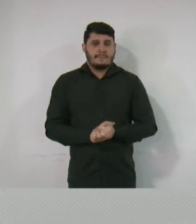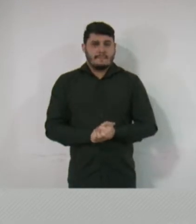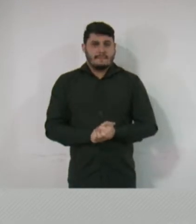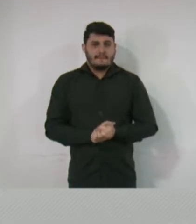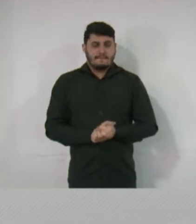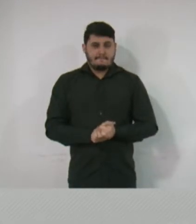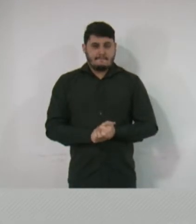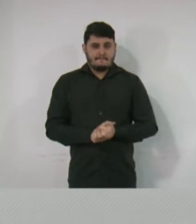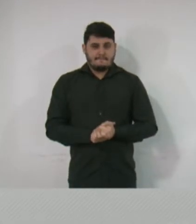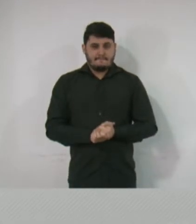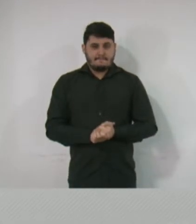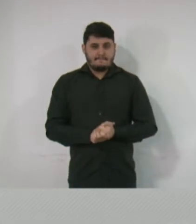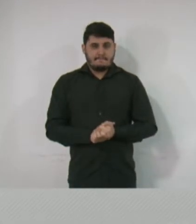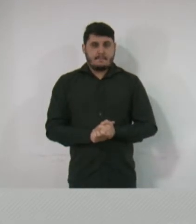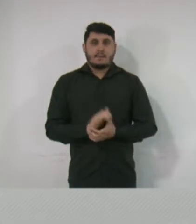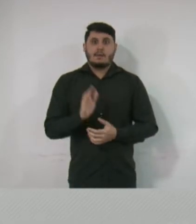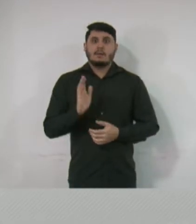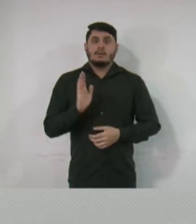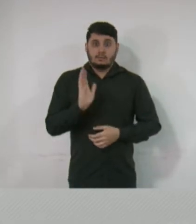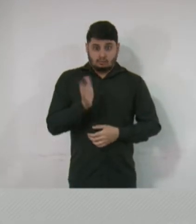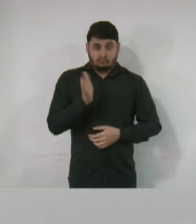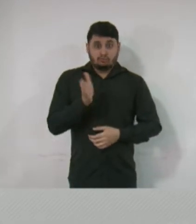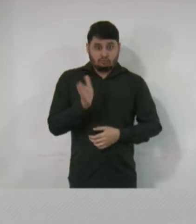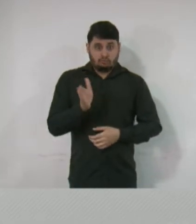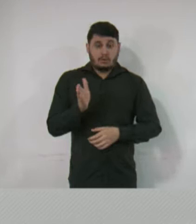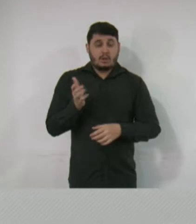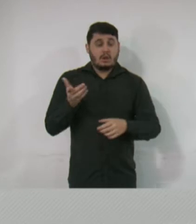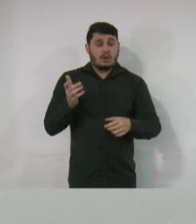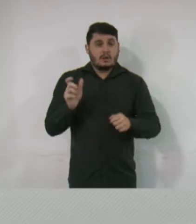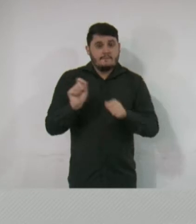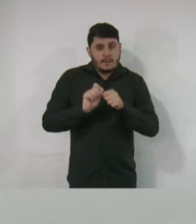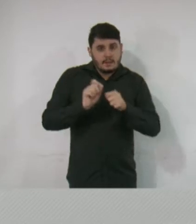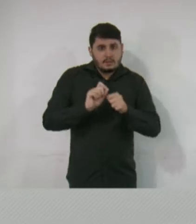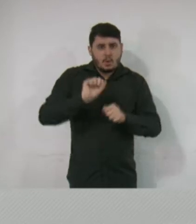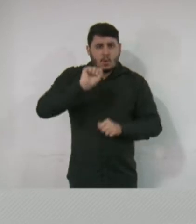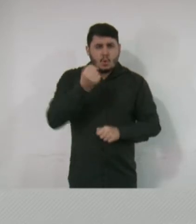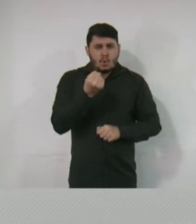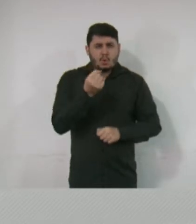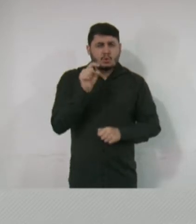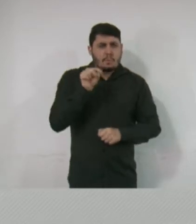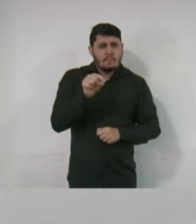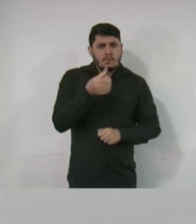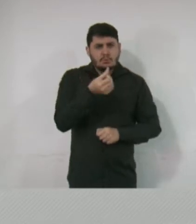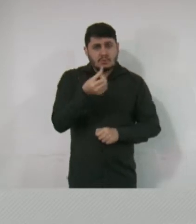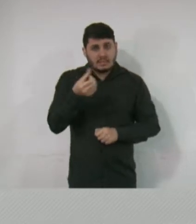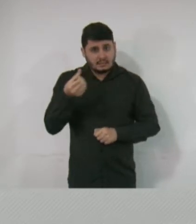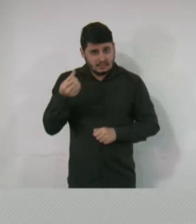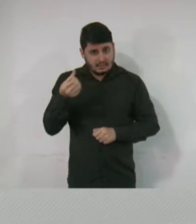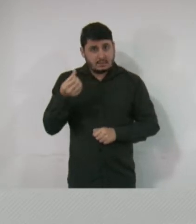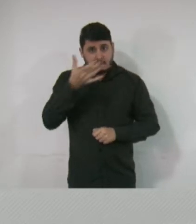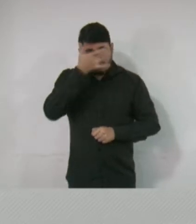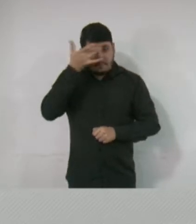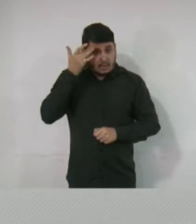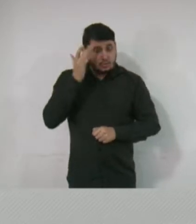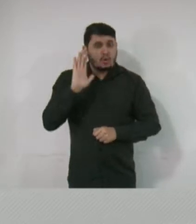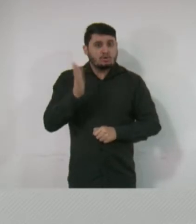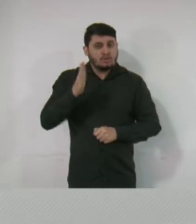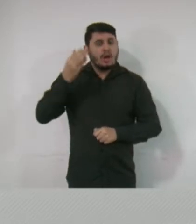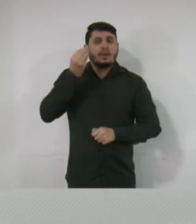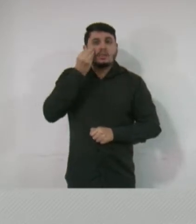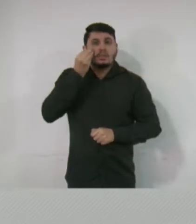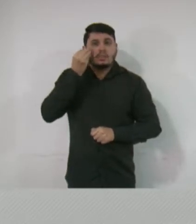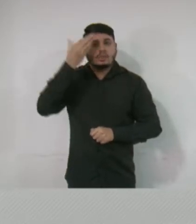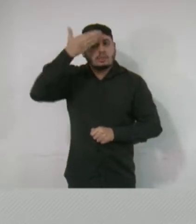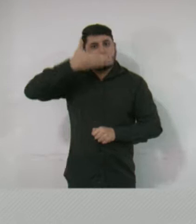A gente já tem realizados na cidade 8.600 testes, na verdade 8.600 pessoas já testadas, com